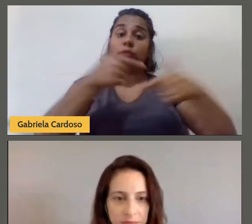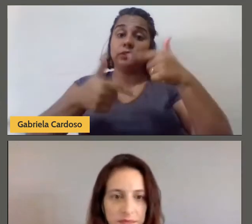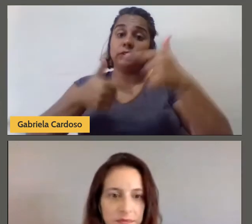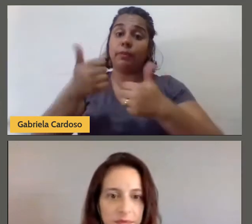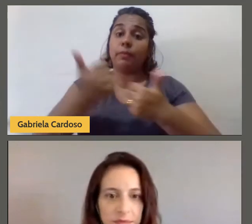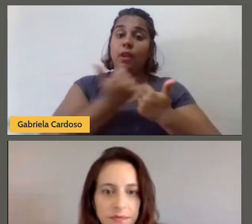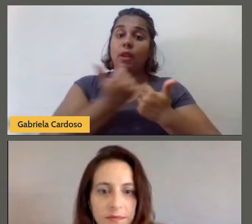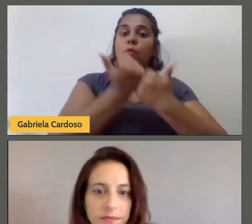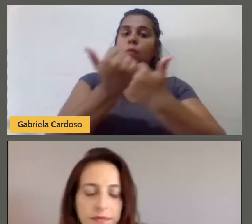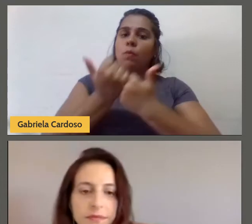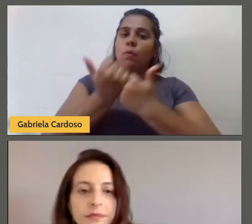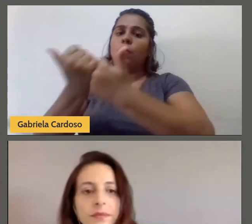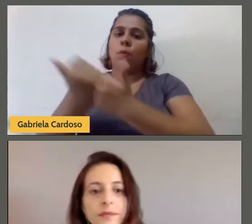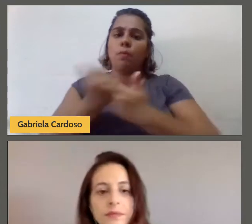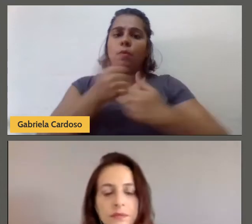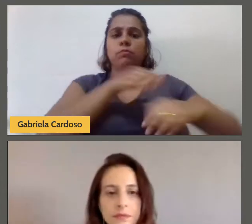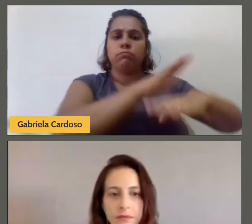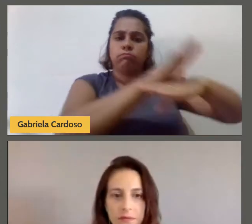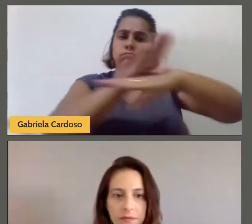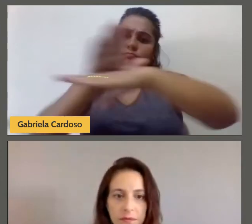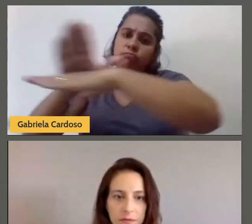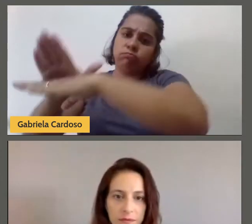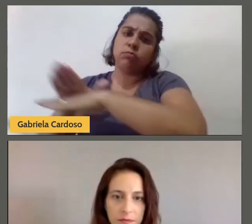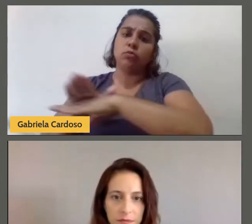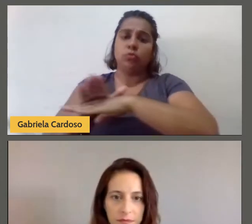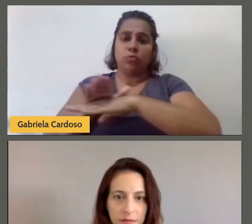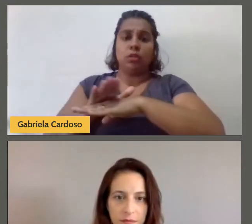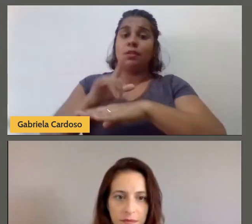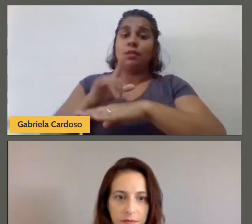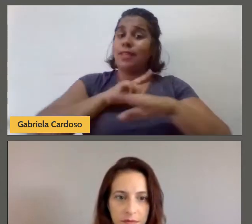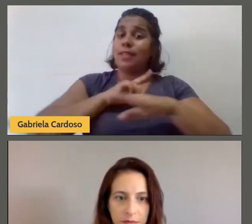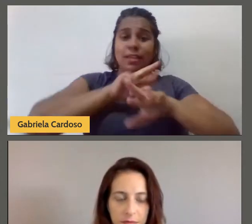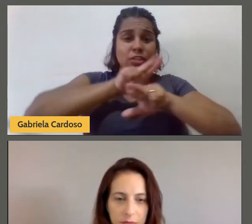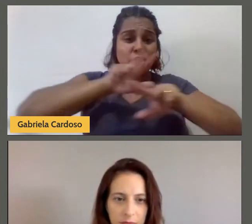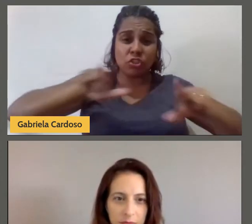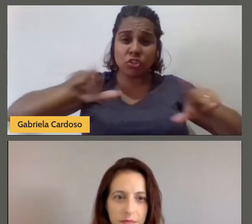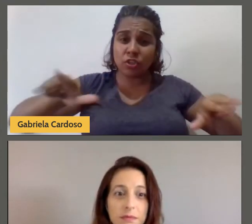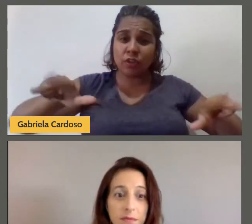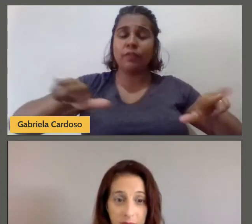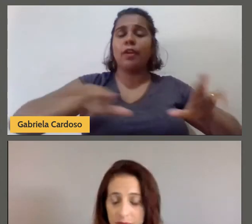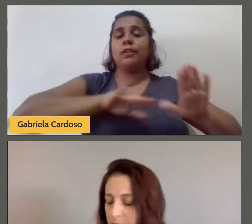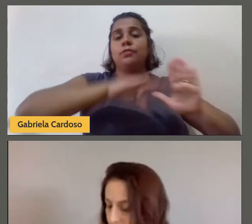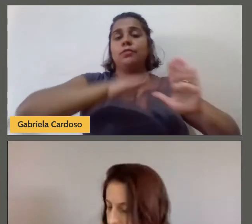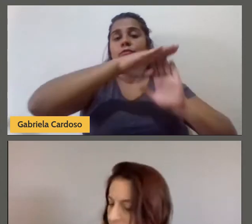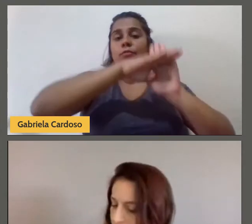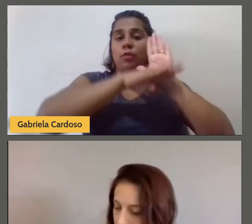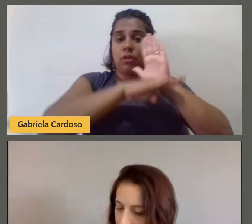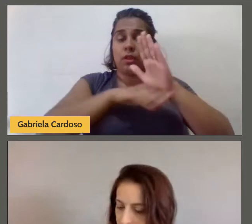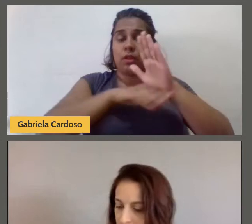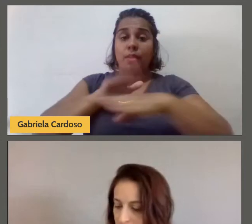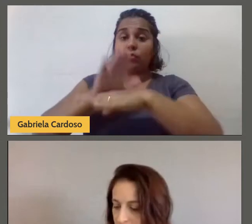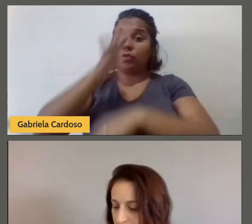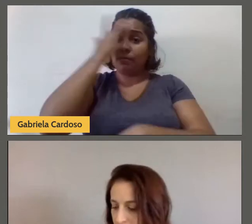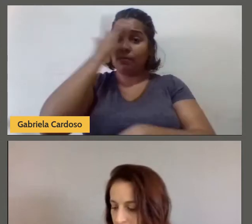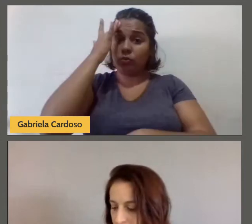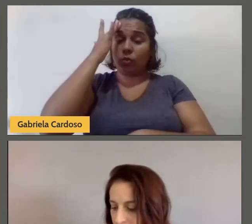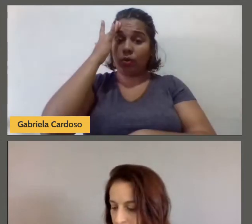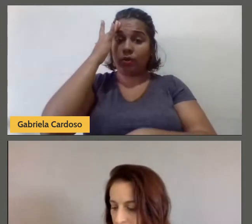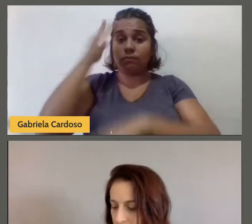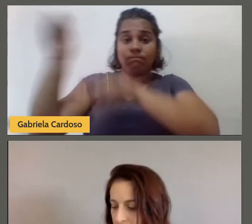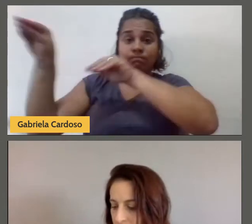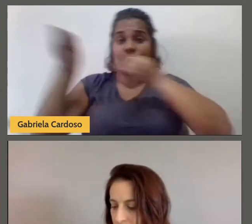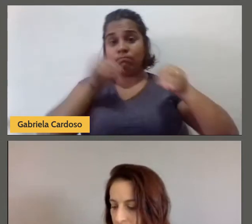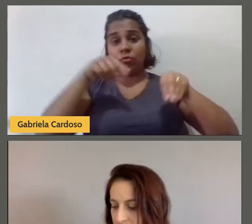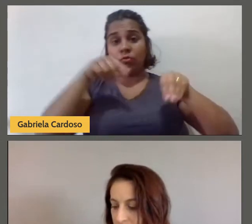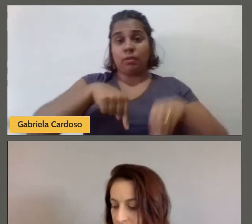renda, então a gente tem uma série de programas, a gente apoia principalmente imigrantes que querem se tornar empreendedores na cidade de São Paulo. E aí, ao longo aí da conversa, eu